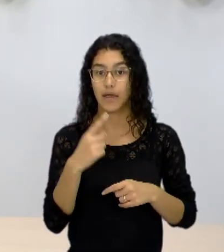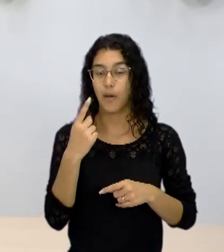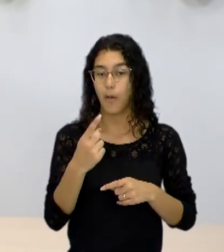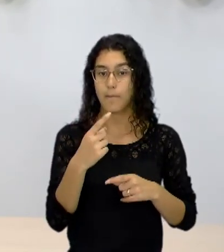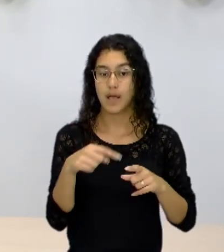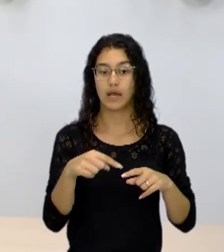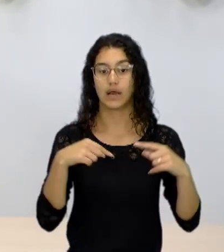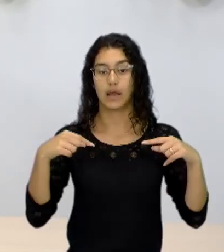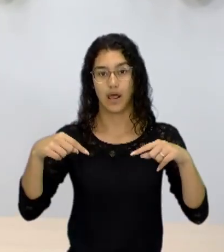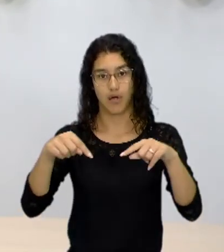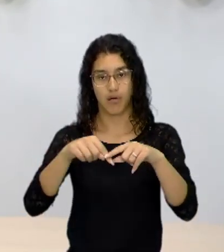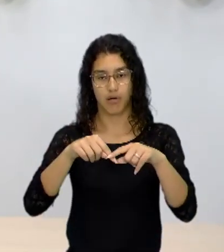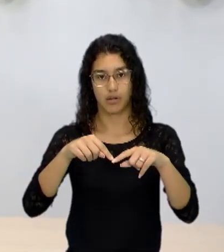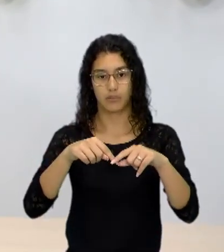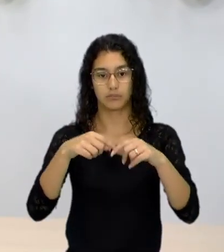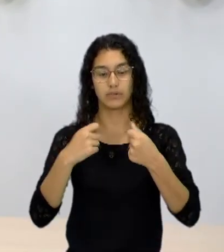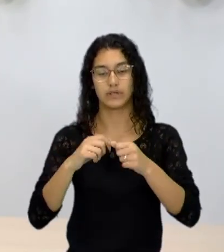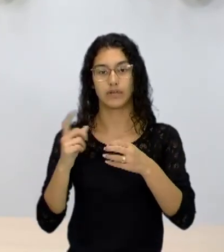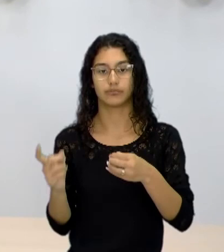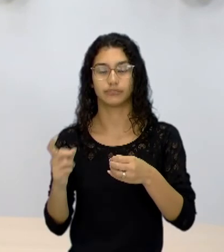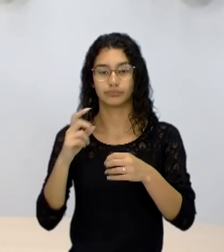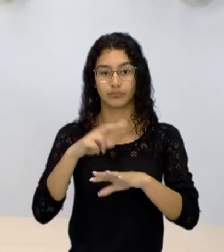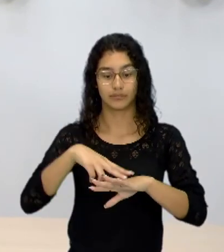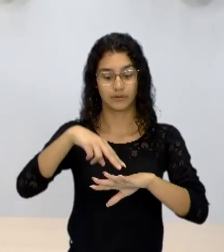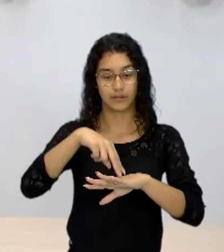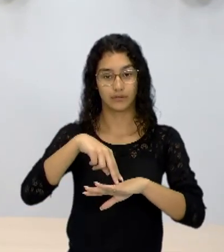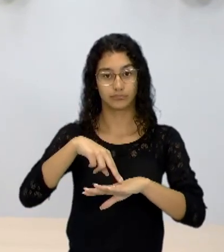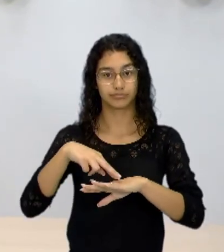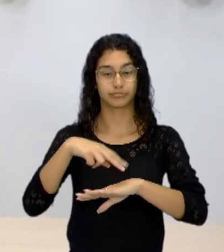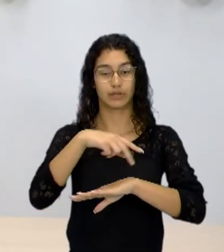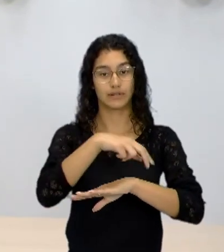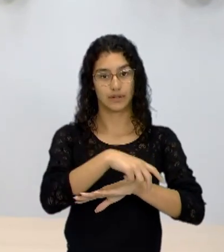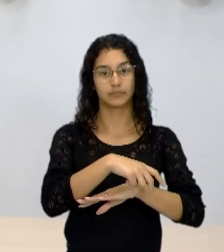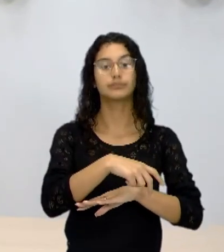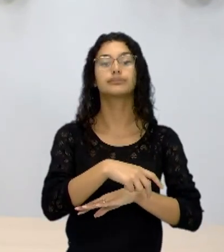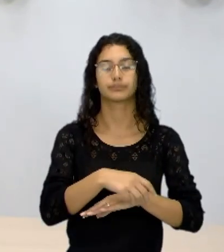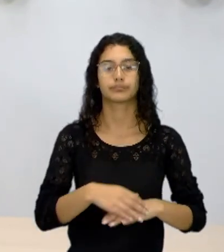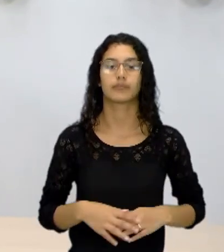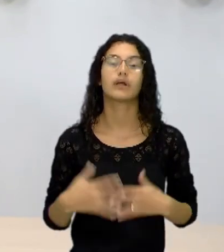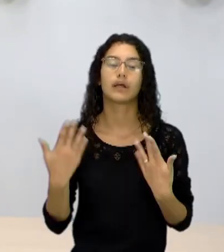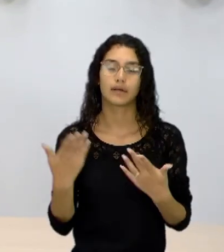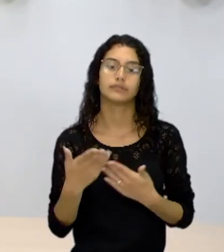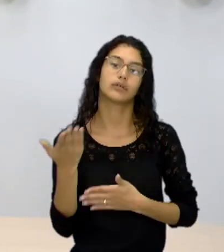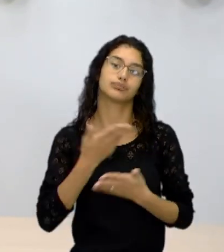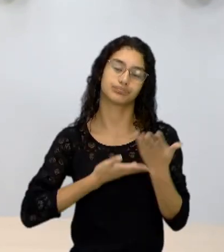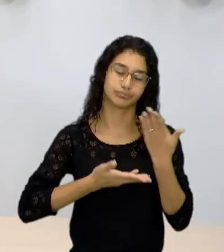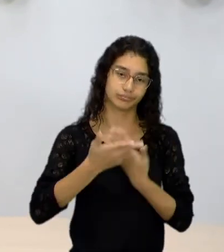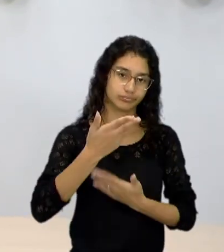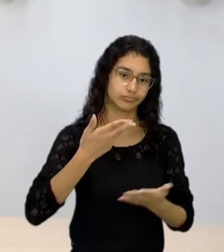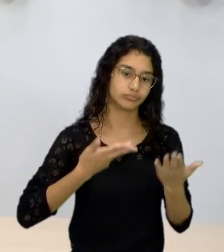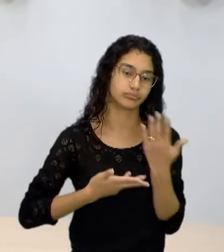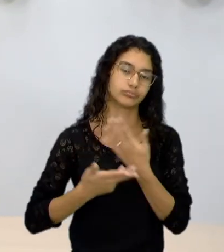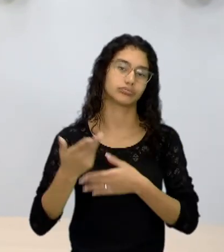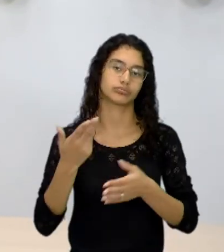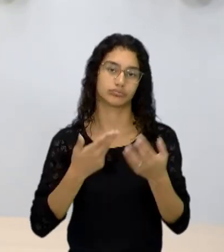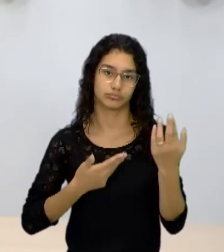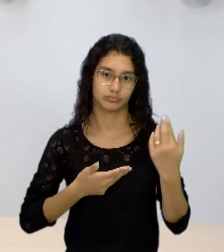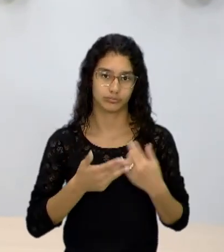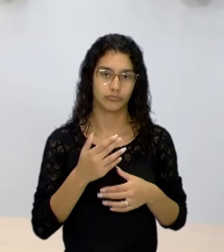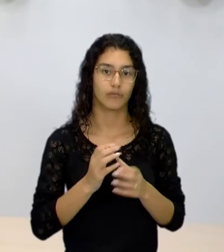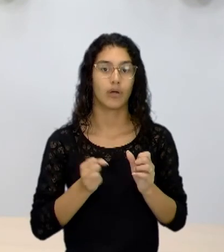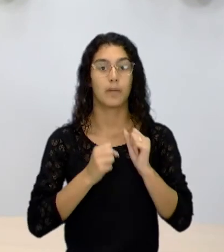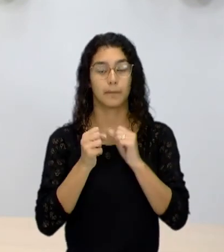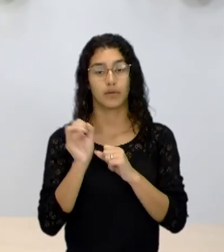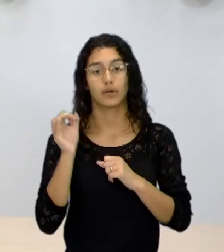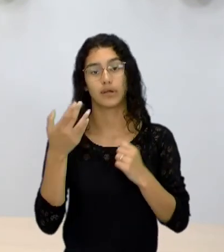roda central vai ter que voluntariamente levantar e sair para a roda periférica. E assim vai girando. Pode ser